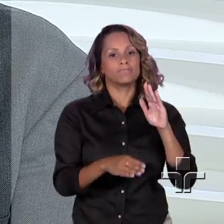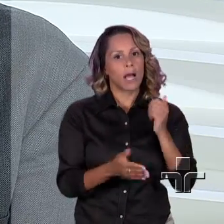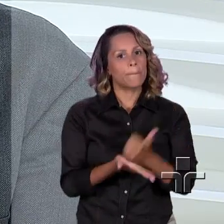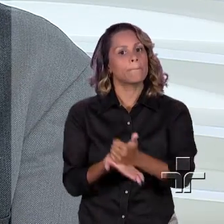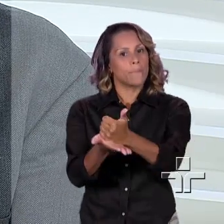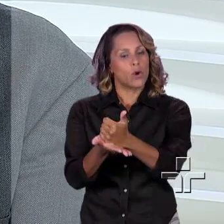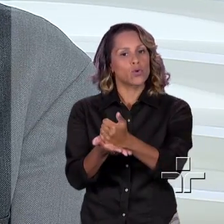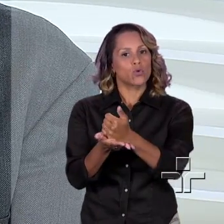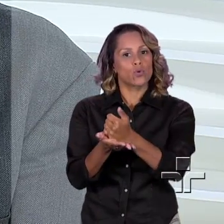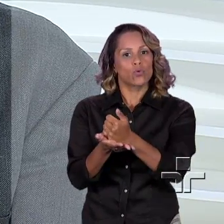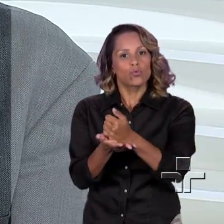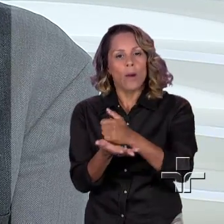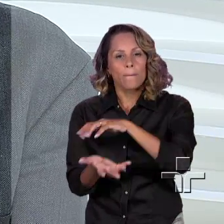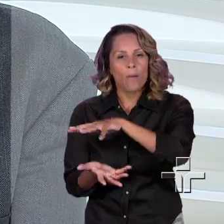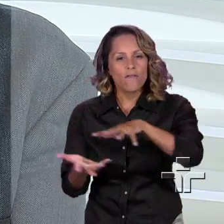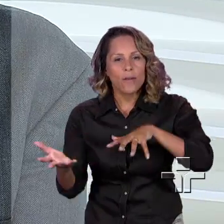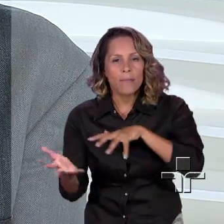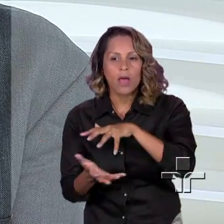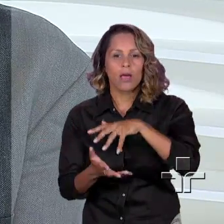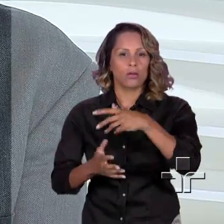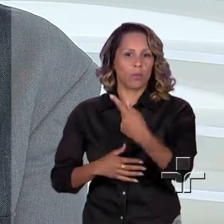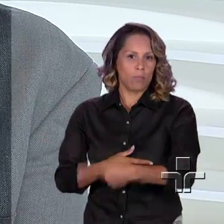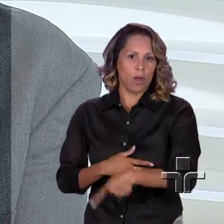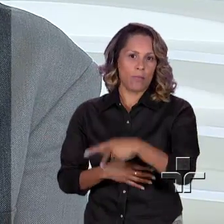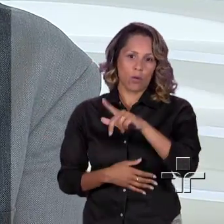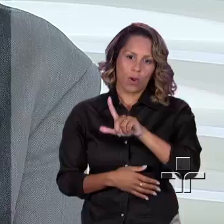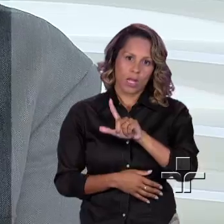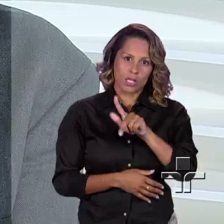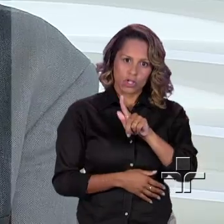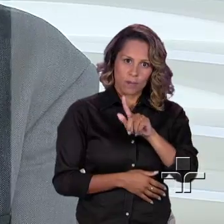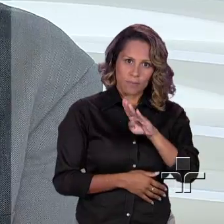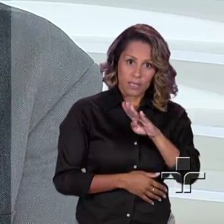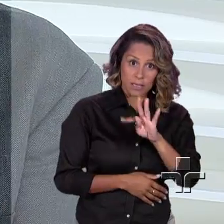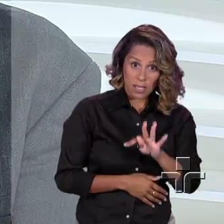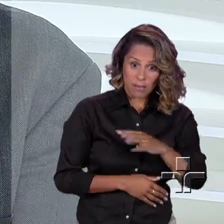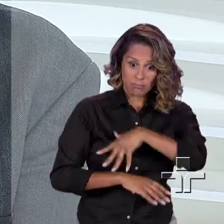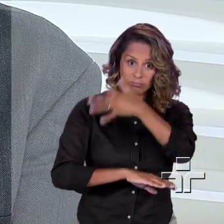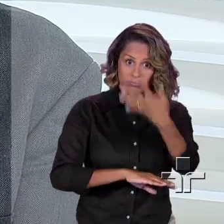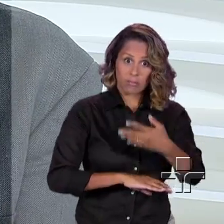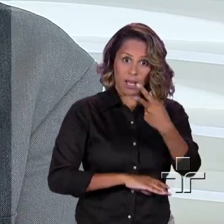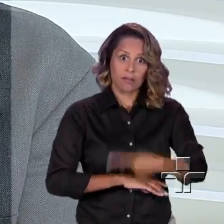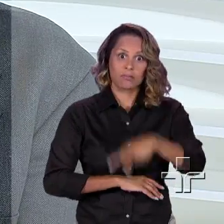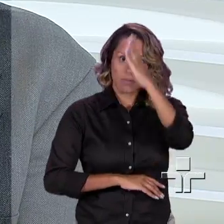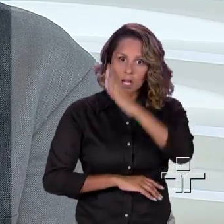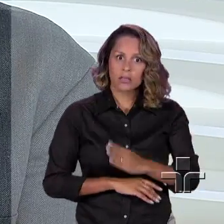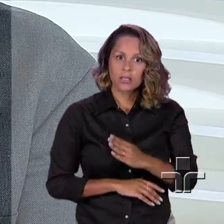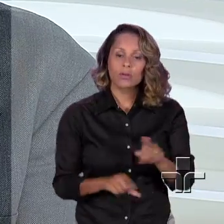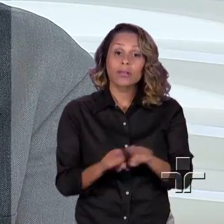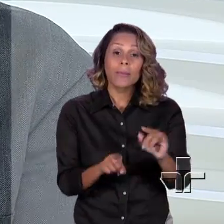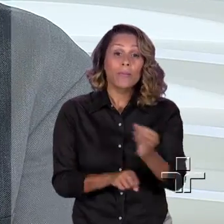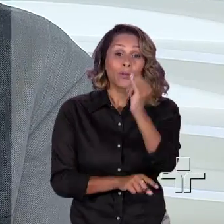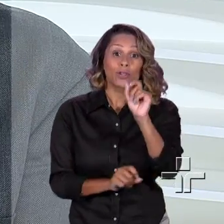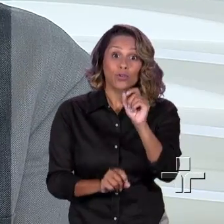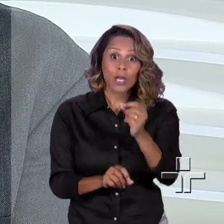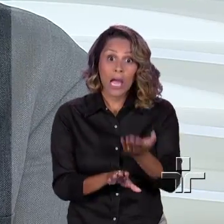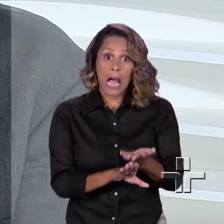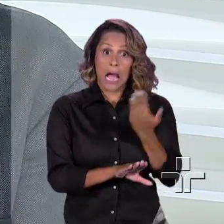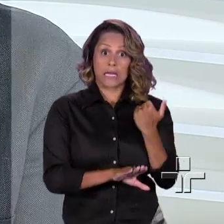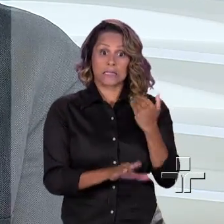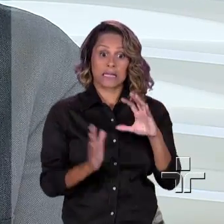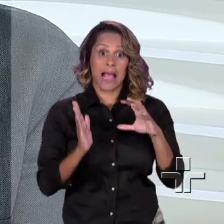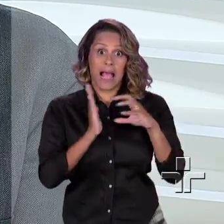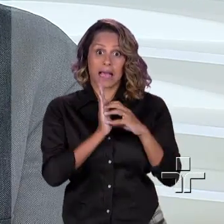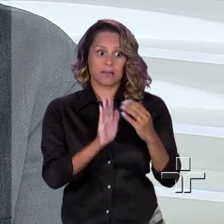movimento LGBT no Brasil. E foi muito importante que esse movimento surgiu antes da AIDS, porque o movimento foi fundado há